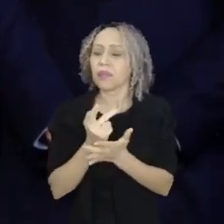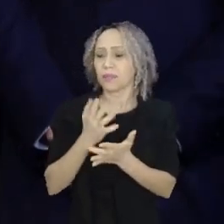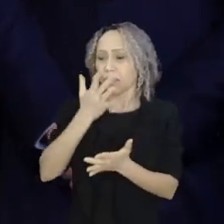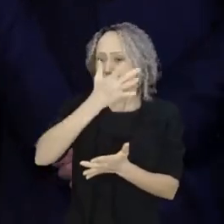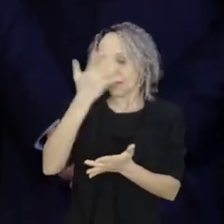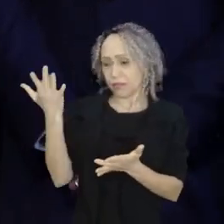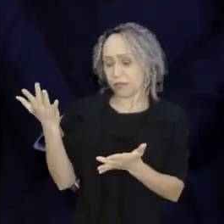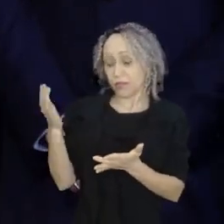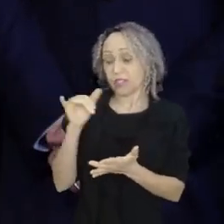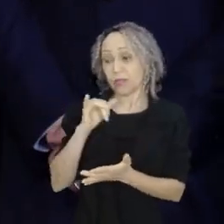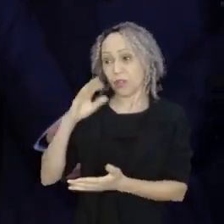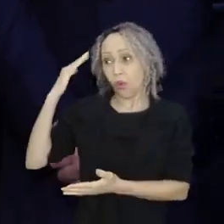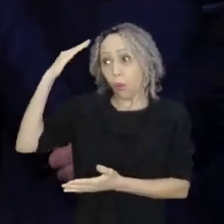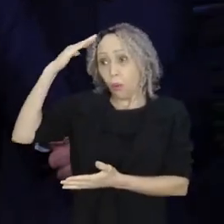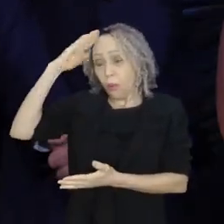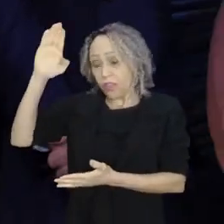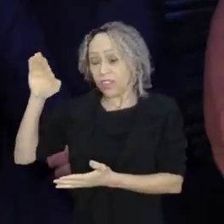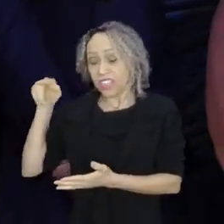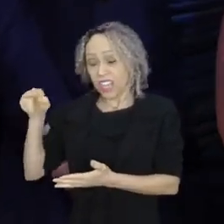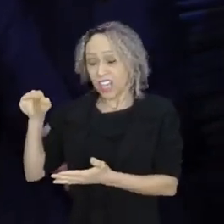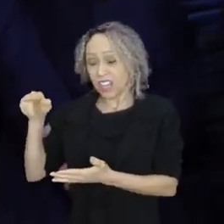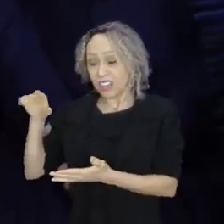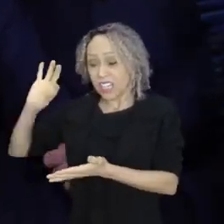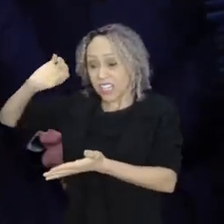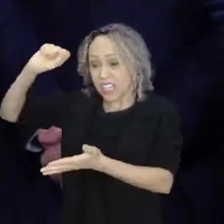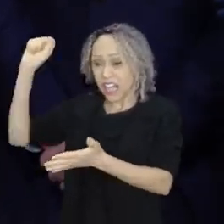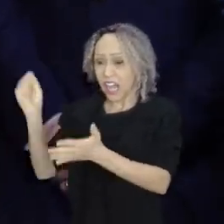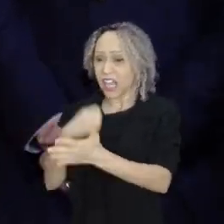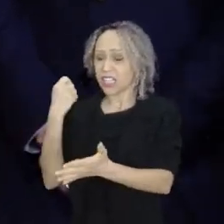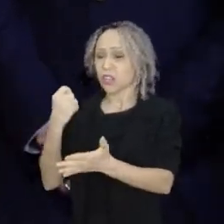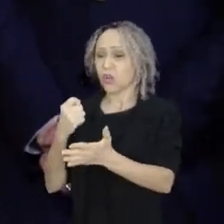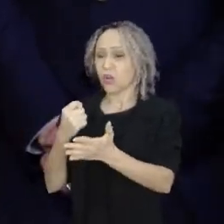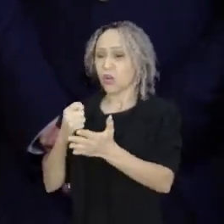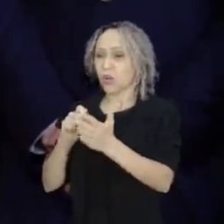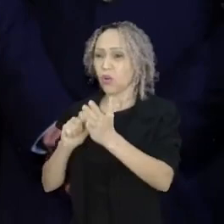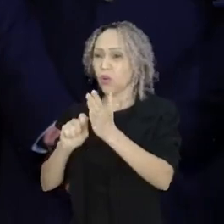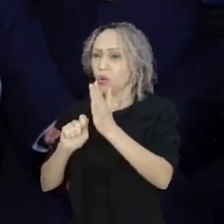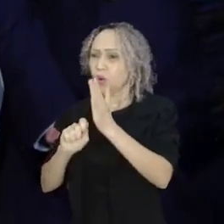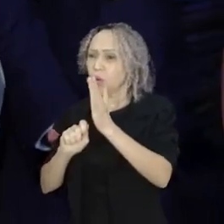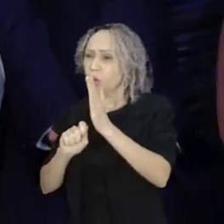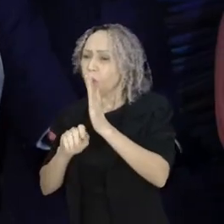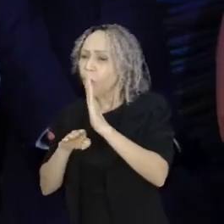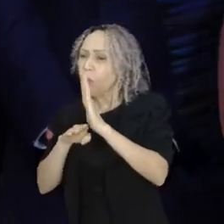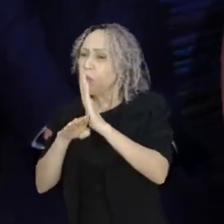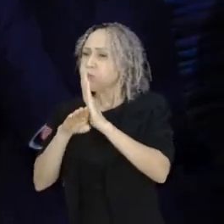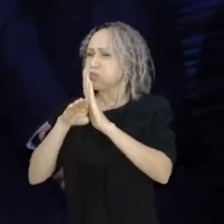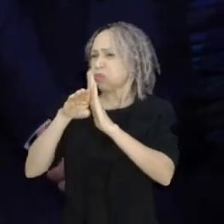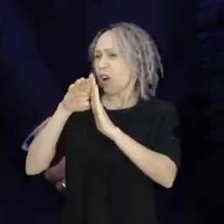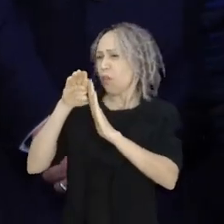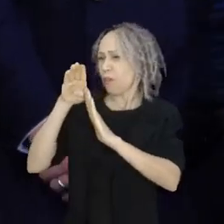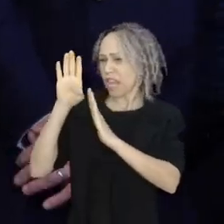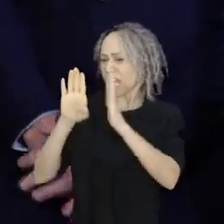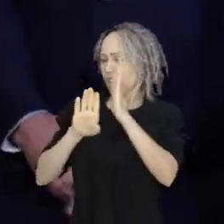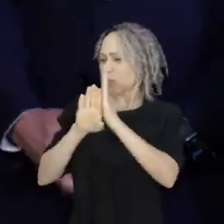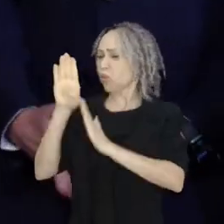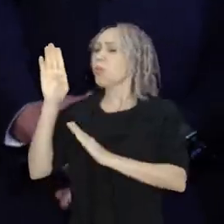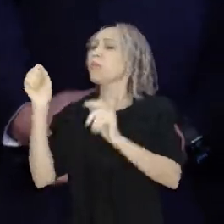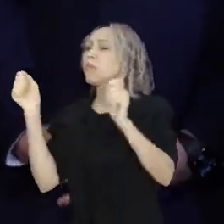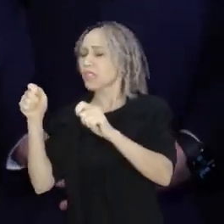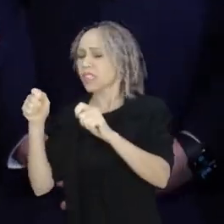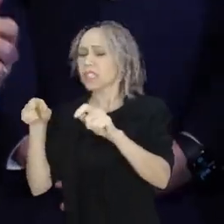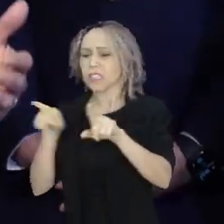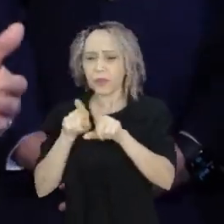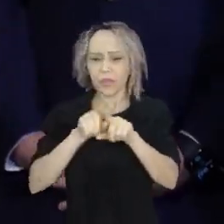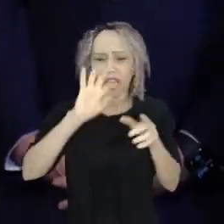assinasse a diminuição do aumento. Isso vai acontecer a partir do momento que a gente montar também a diretoria da Petrobras, porque